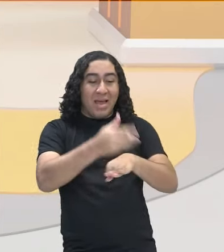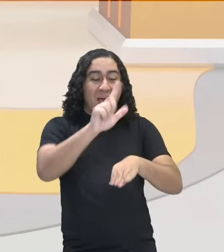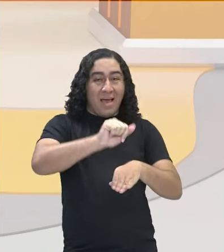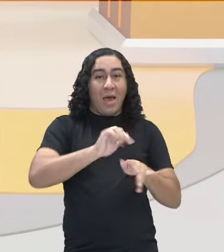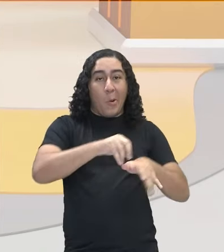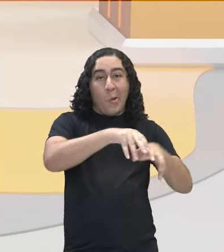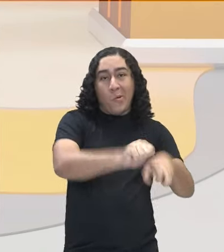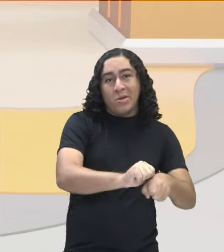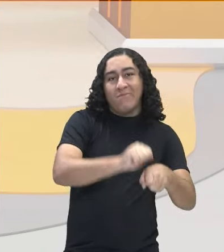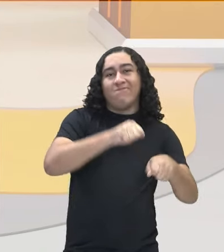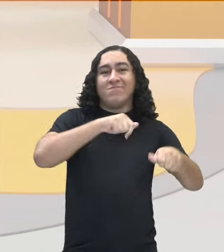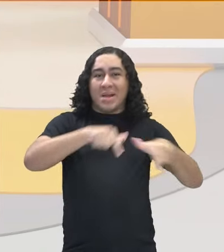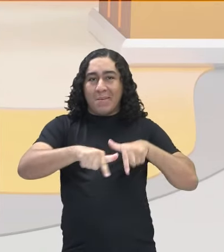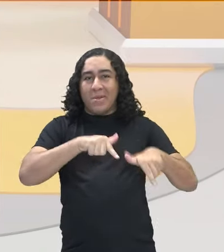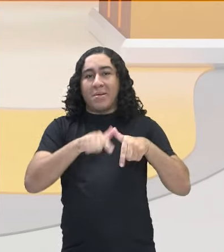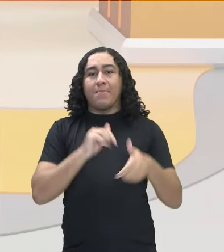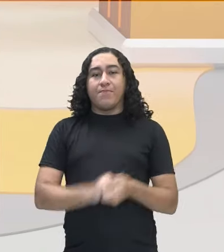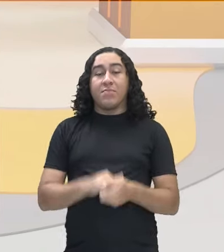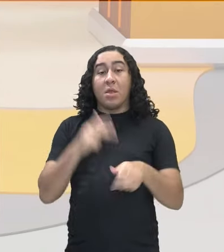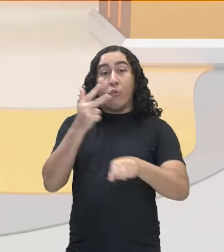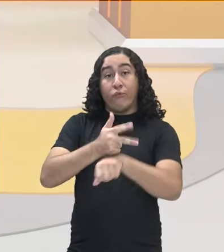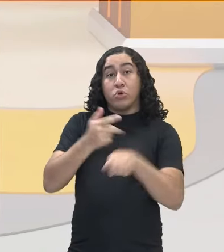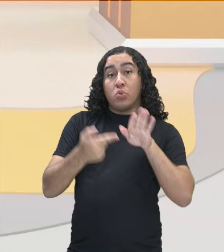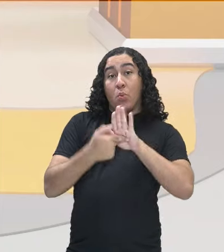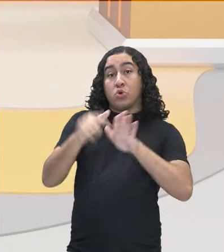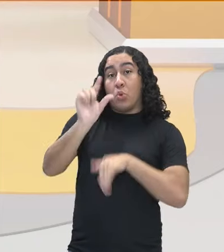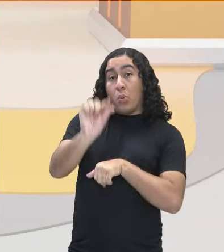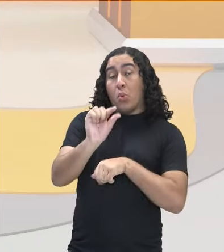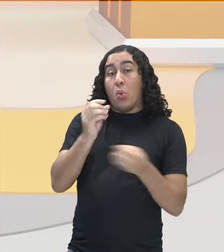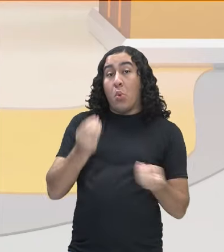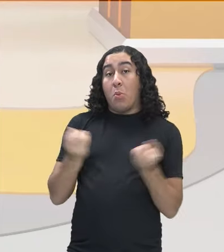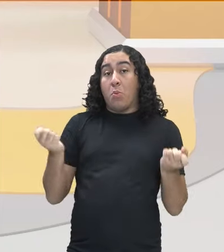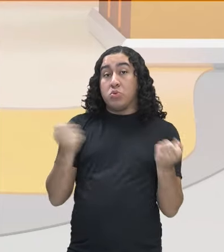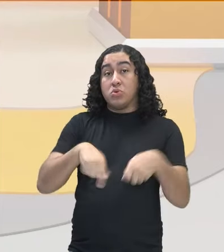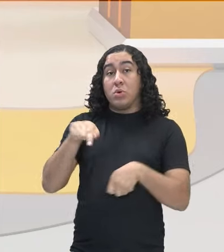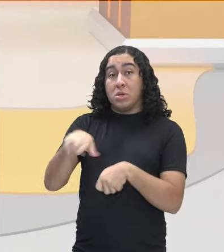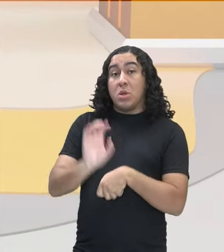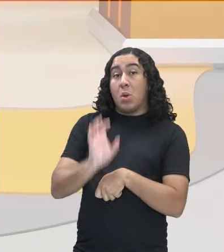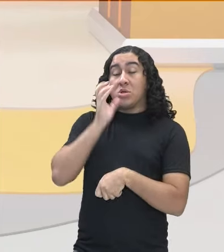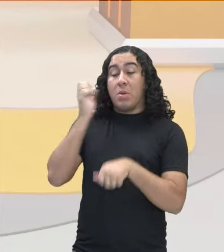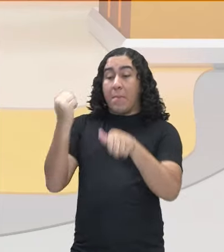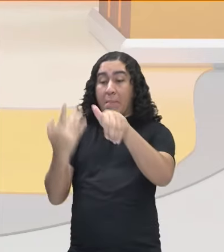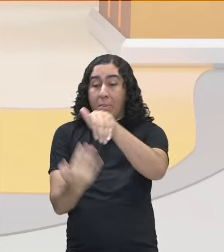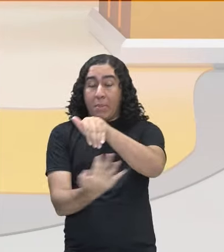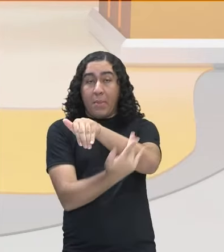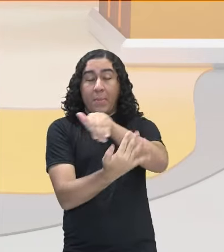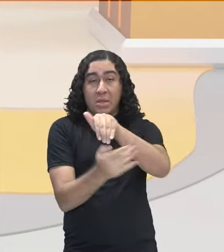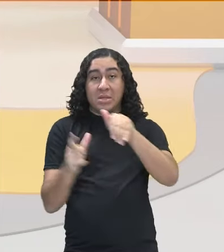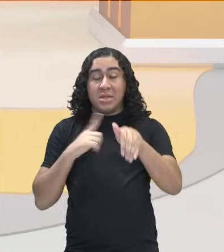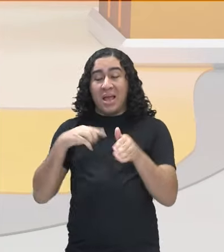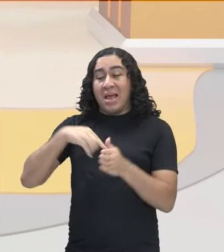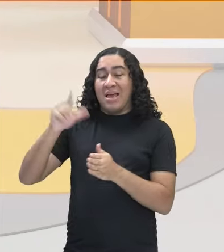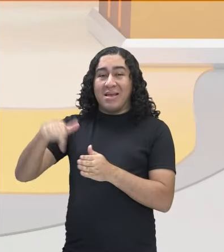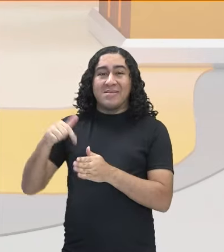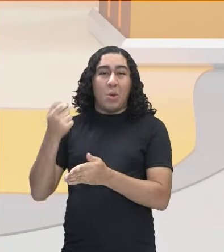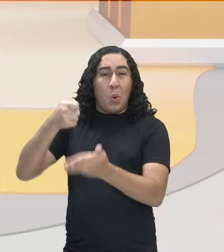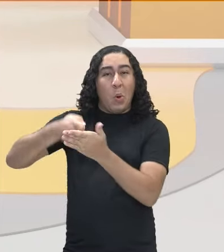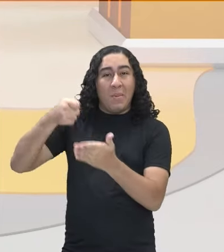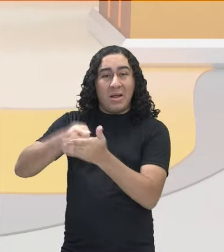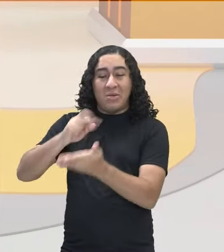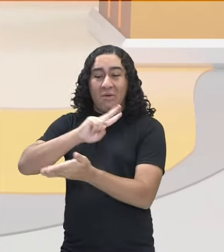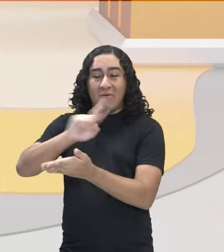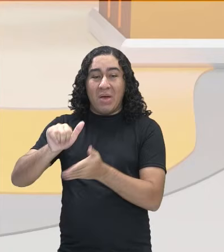realizar o trabalho forçado eu tenho aqui um vídeo que ilustra um pouco de como foi esse processo de retirada dessas